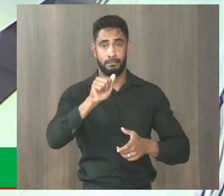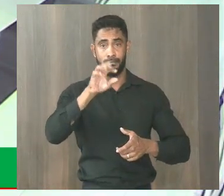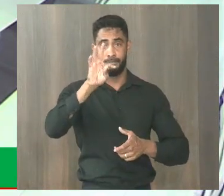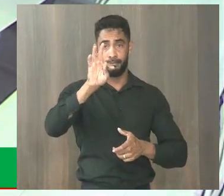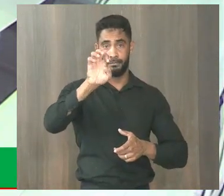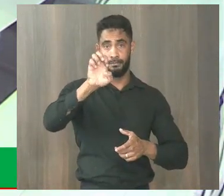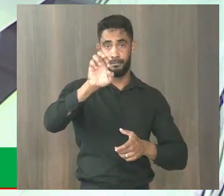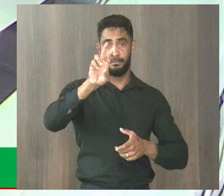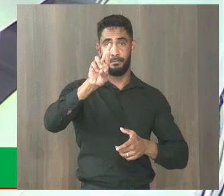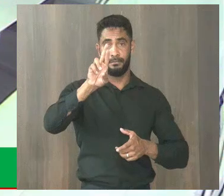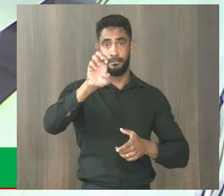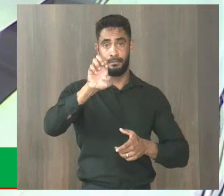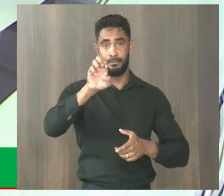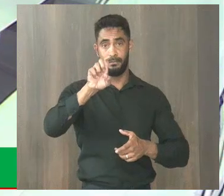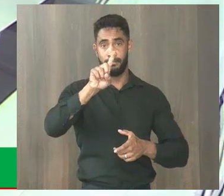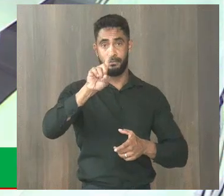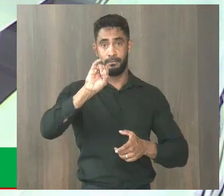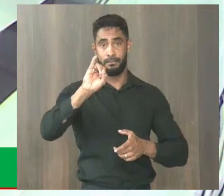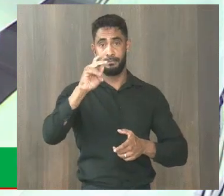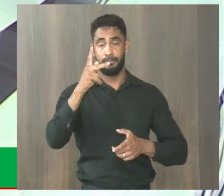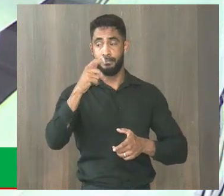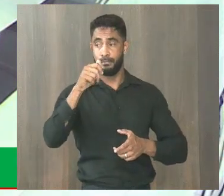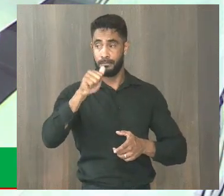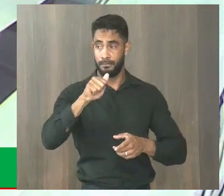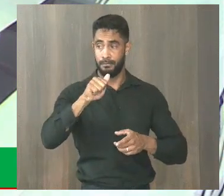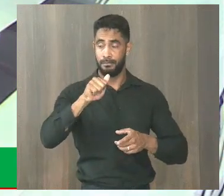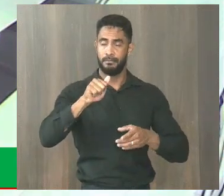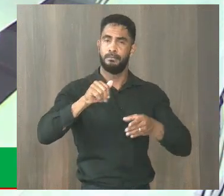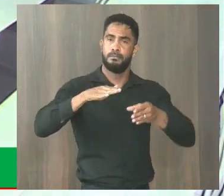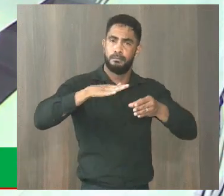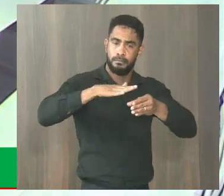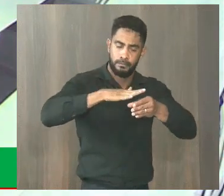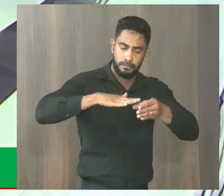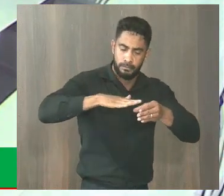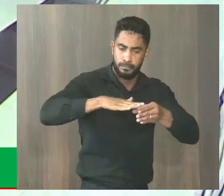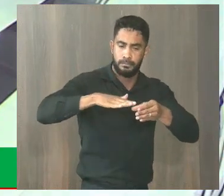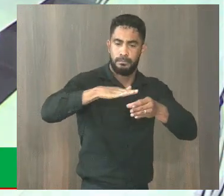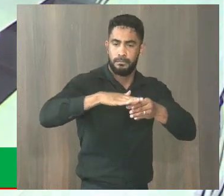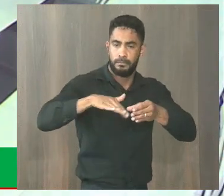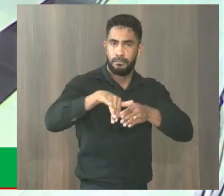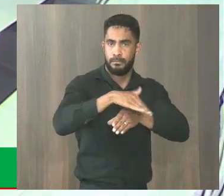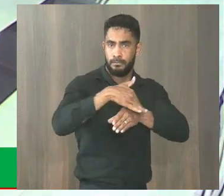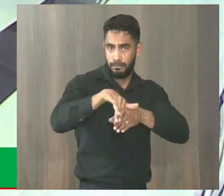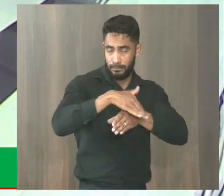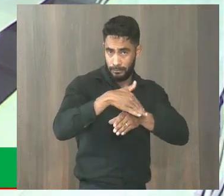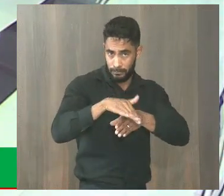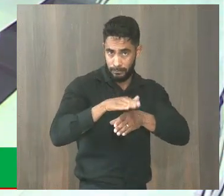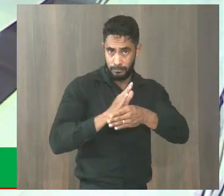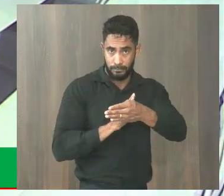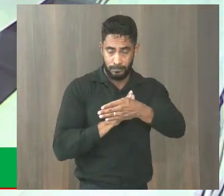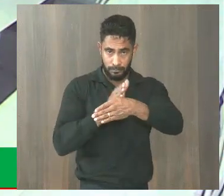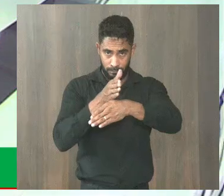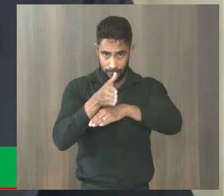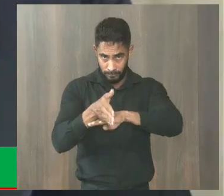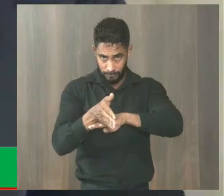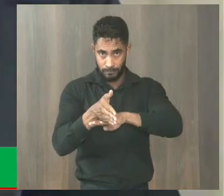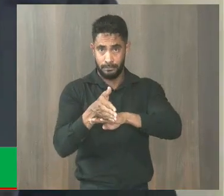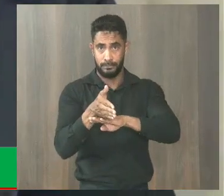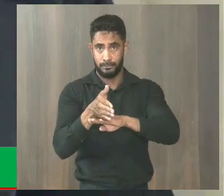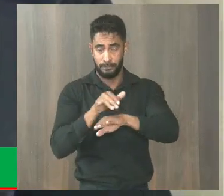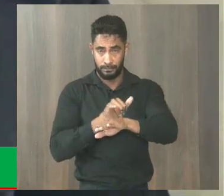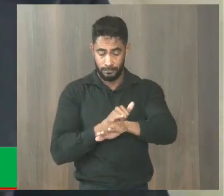fazendo o cascalhamento das ruas, e o tapa-buraco também da Avenida Marcelino de Siqueira, que dá acesso ao aeroporto, já